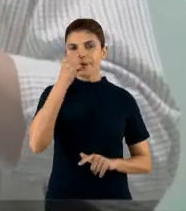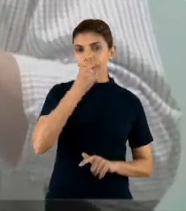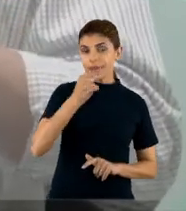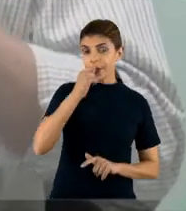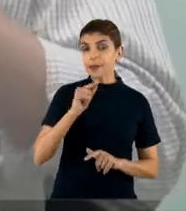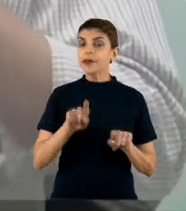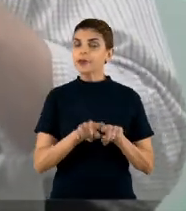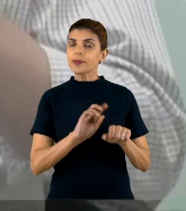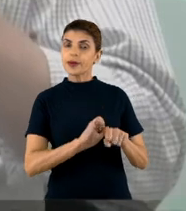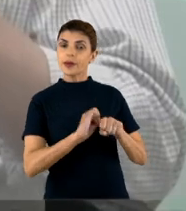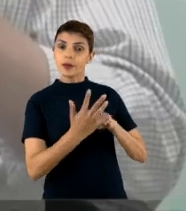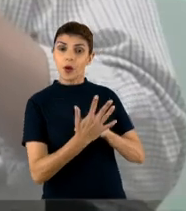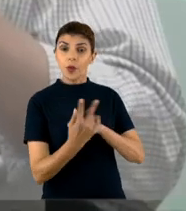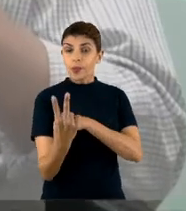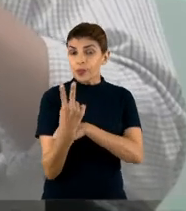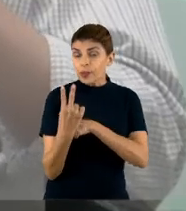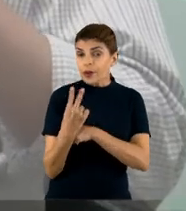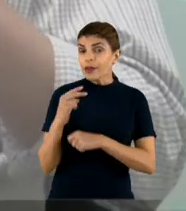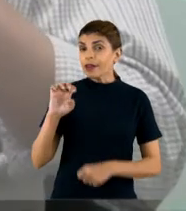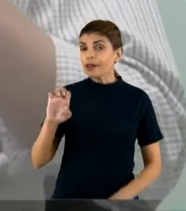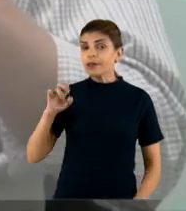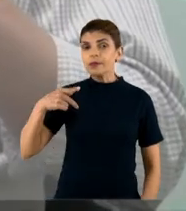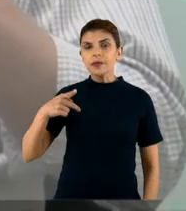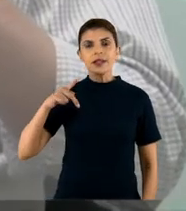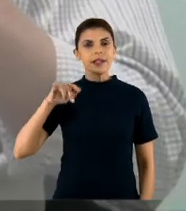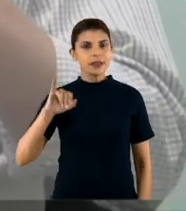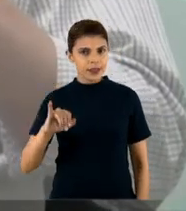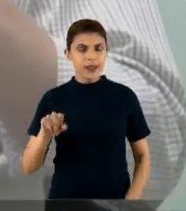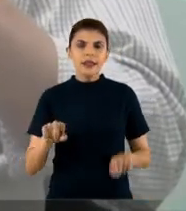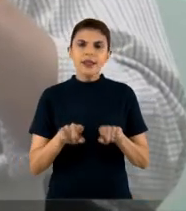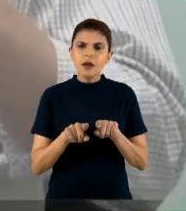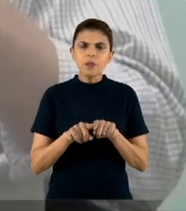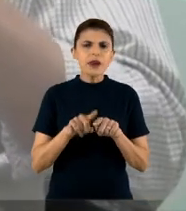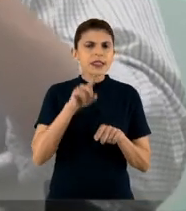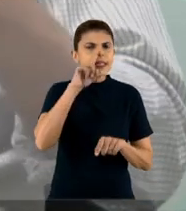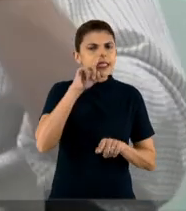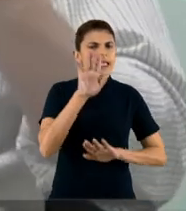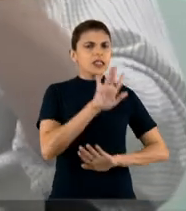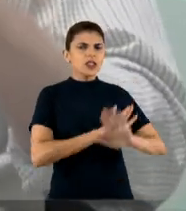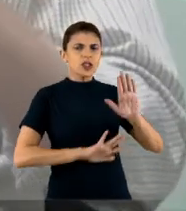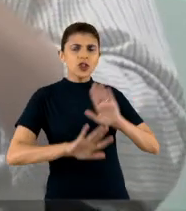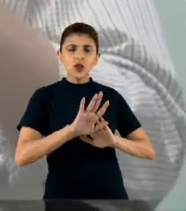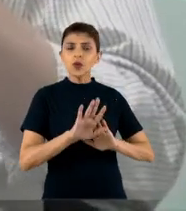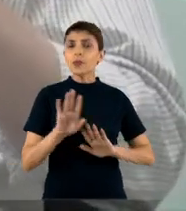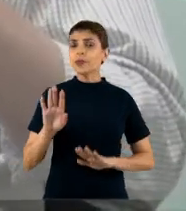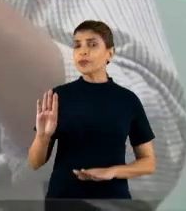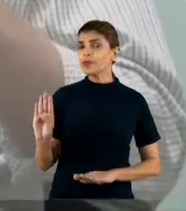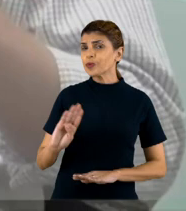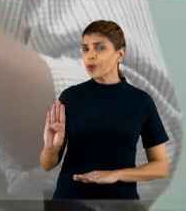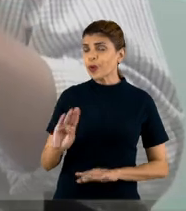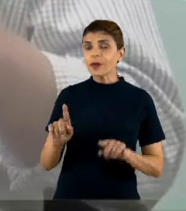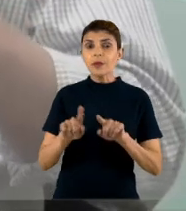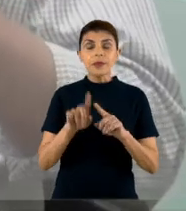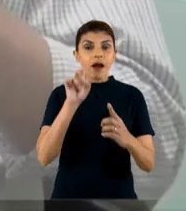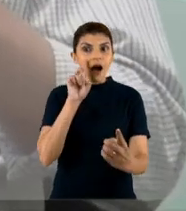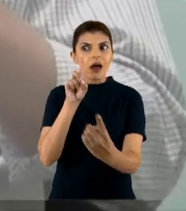proteção, o correto uso da proteção individual, o correto mapeamento dos riscos biológicos, a